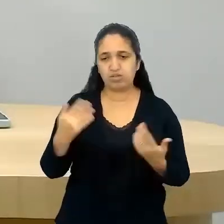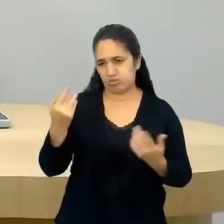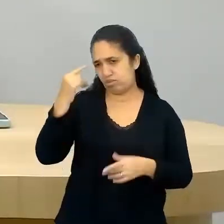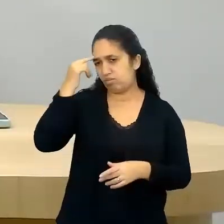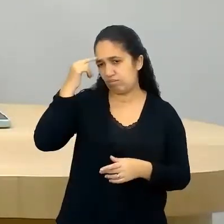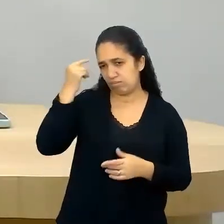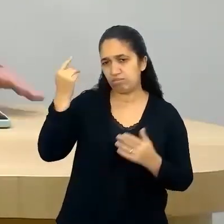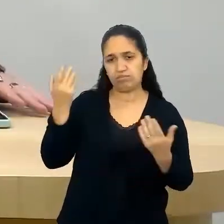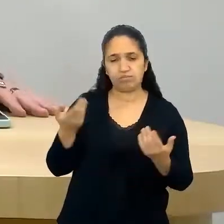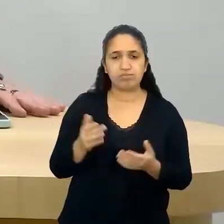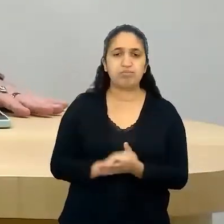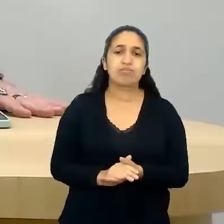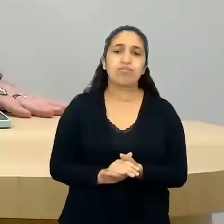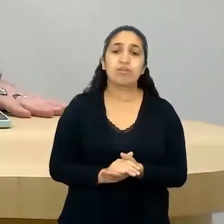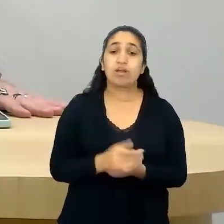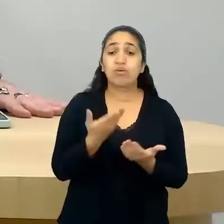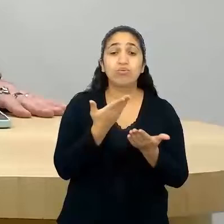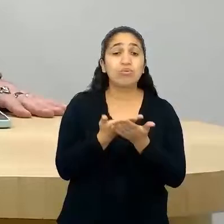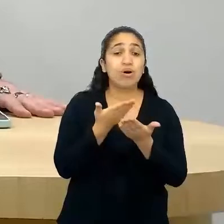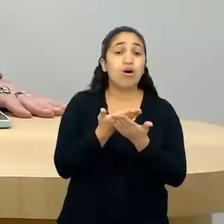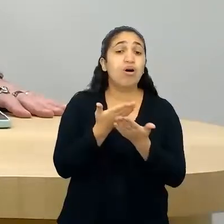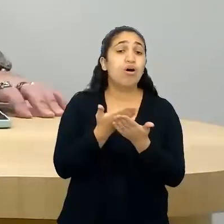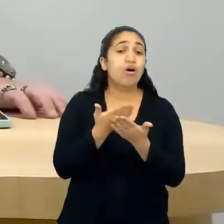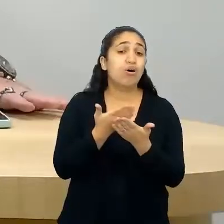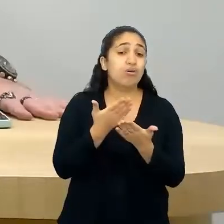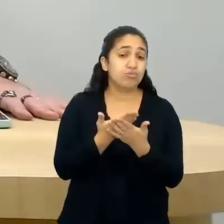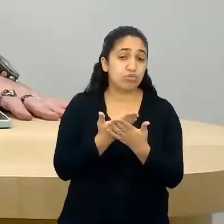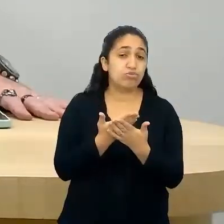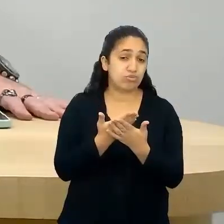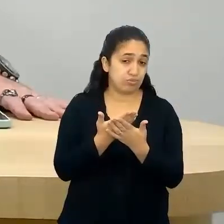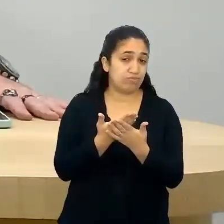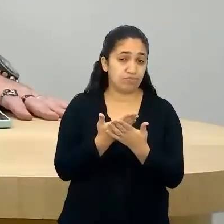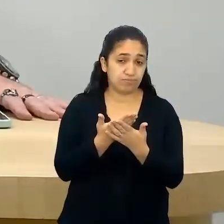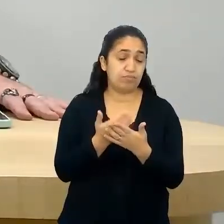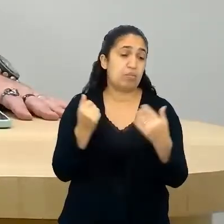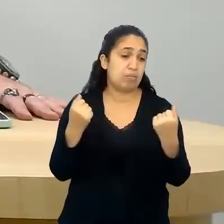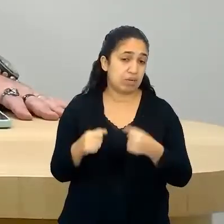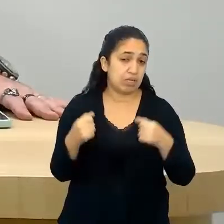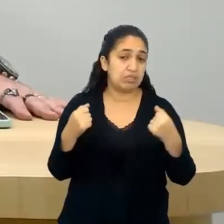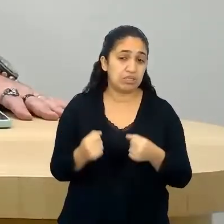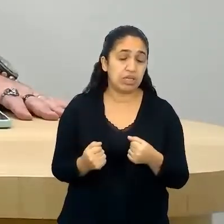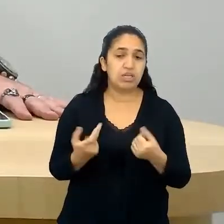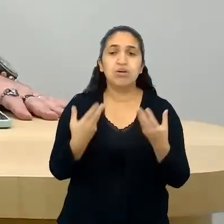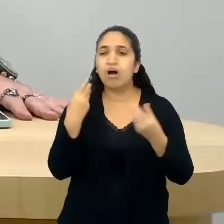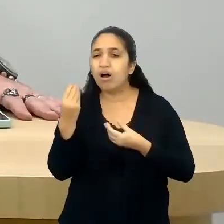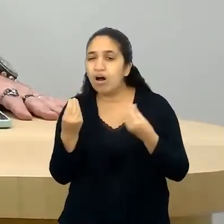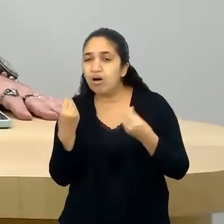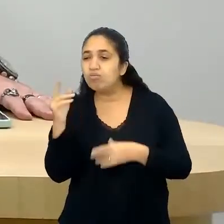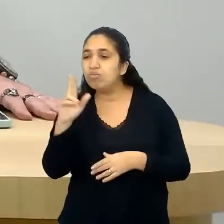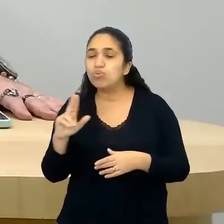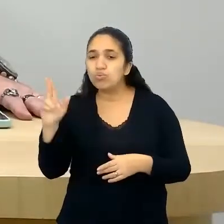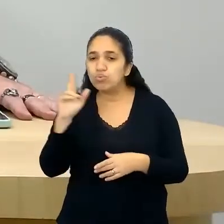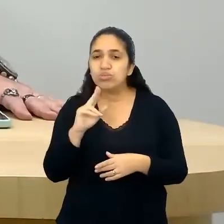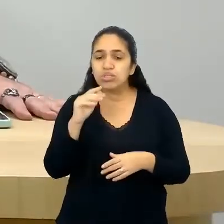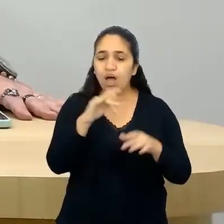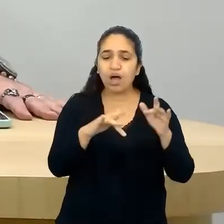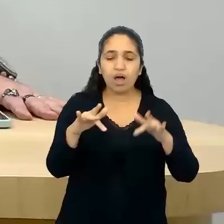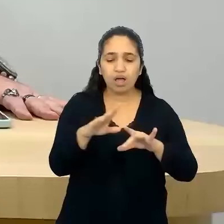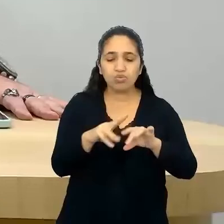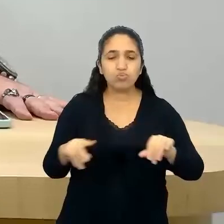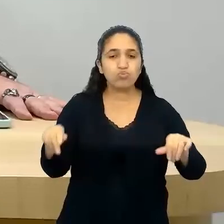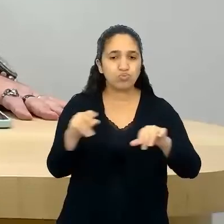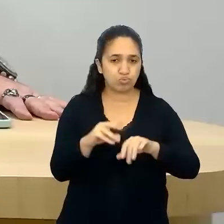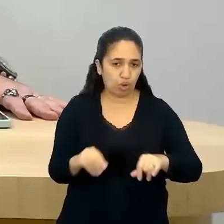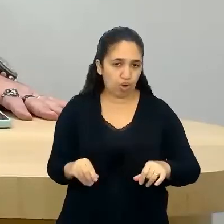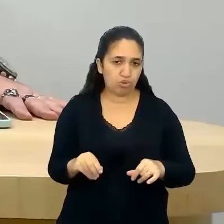por isso que tem que ter um estudo, né, bem abrangente aí, né, do que se vai utilizar nos solos, né? Se vale a pena,